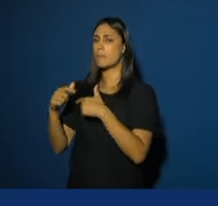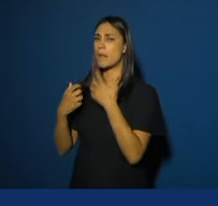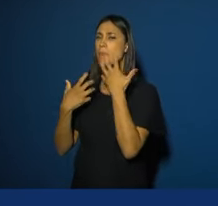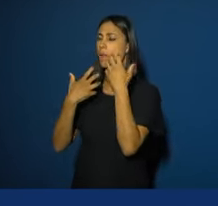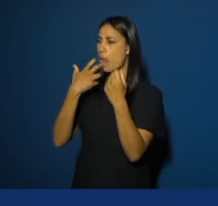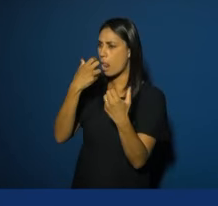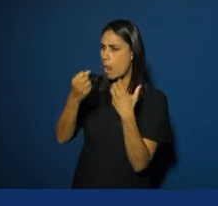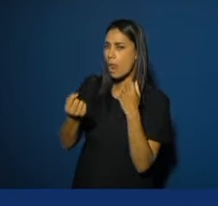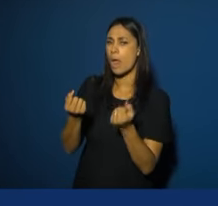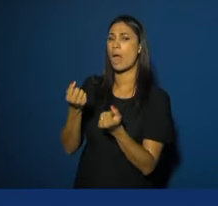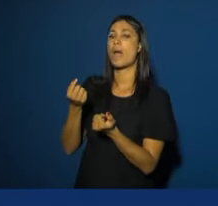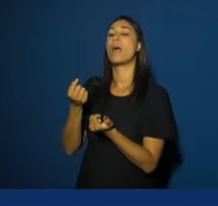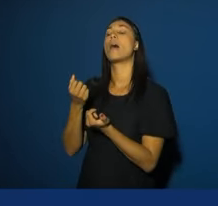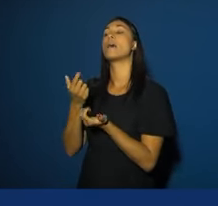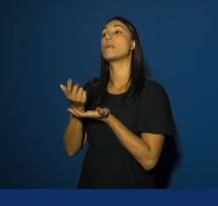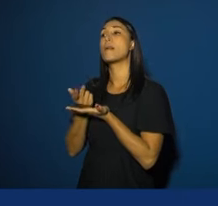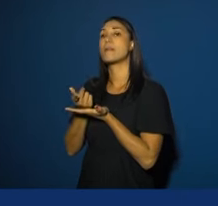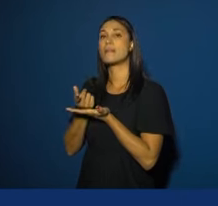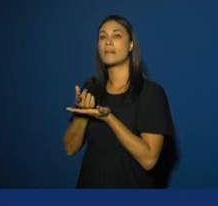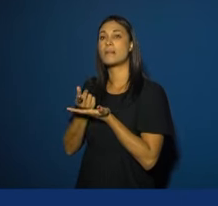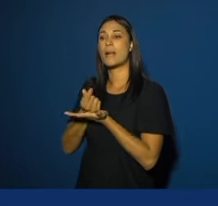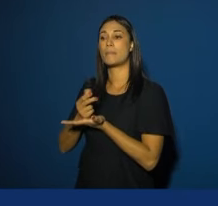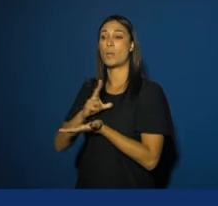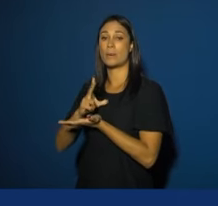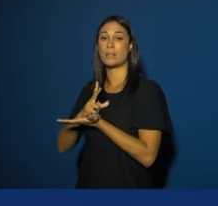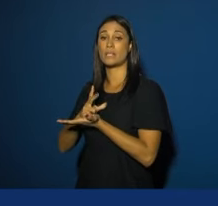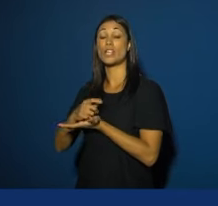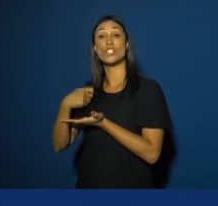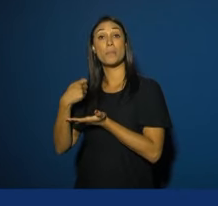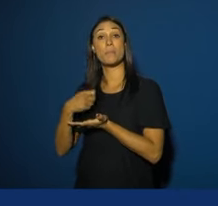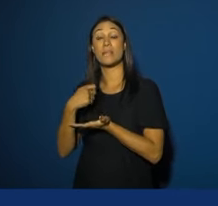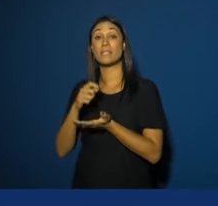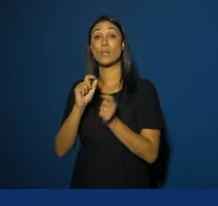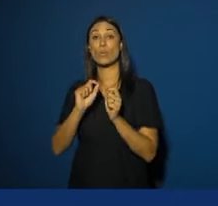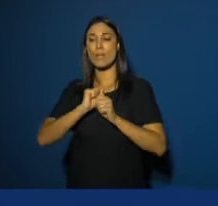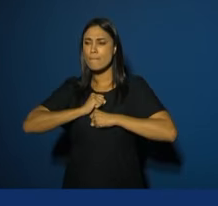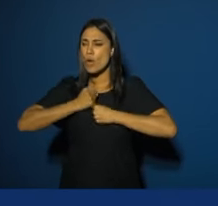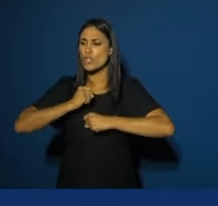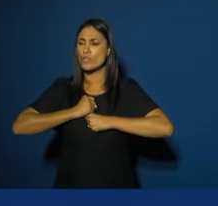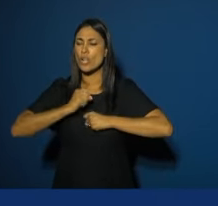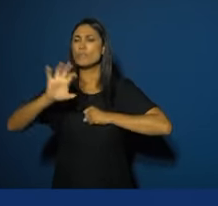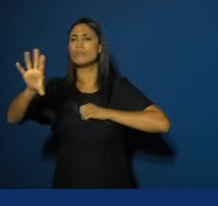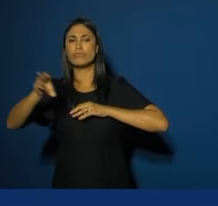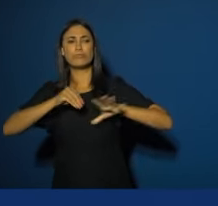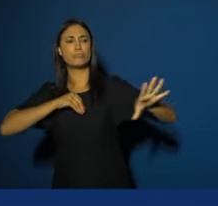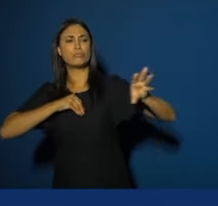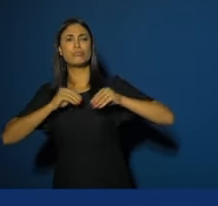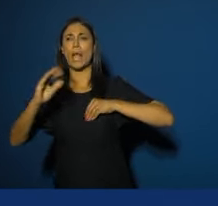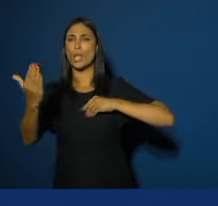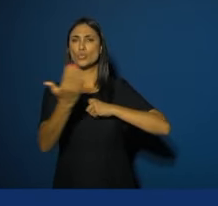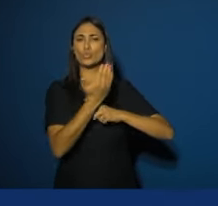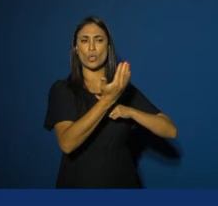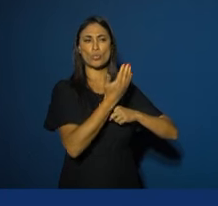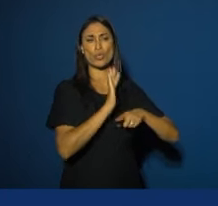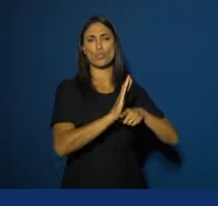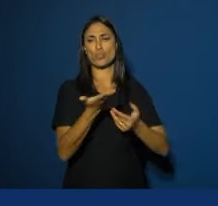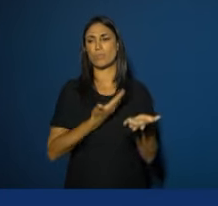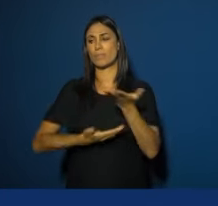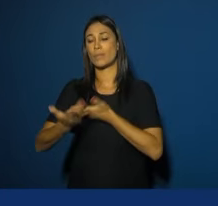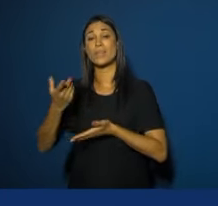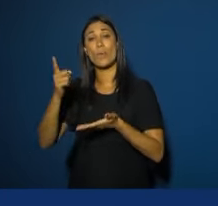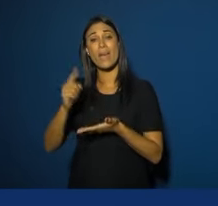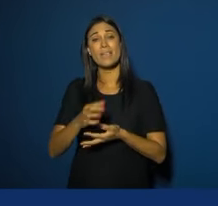capital privado a gente precisa no Brasil somar esforço todo mundo que puder ajudar Tem que ajudar Então essa é a